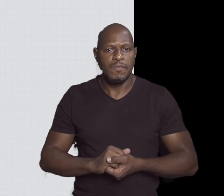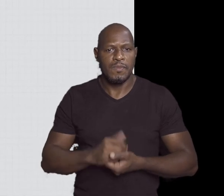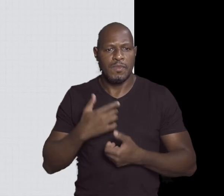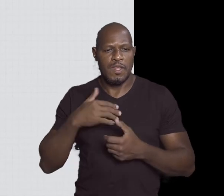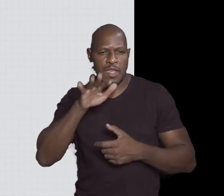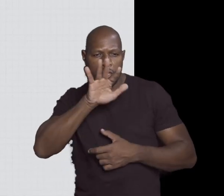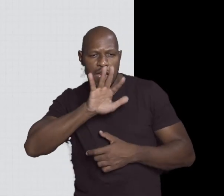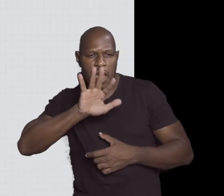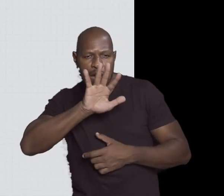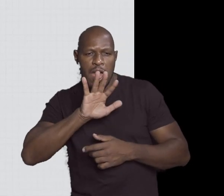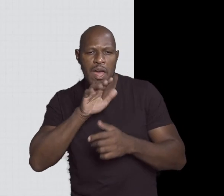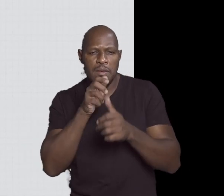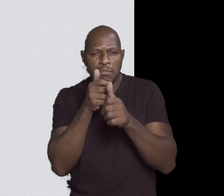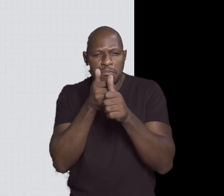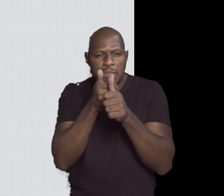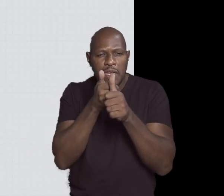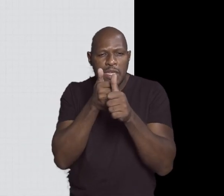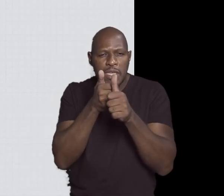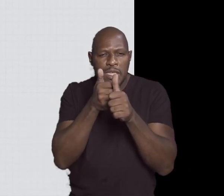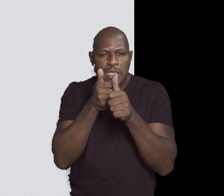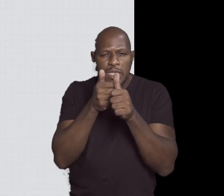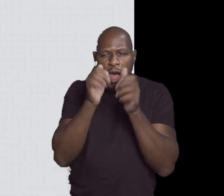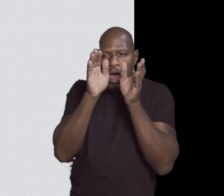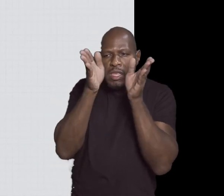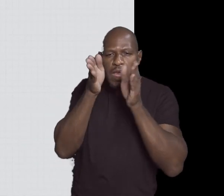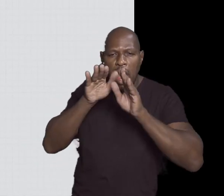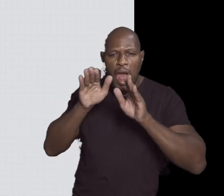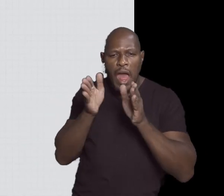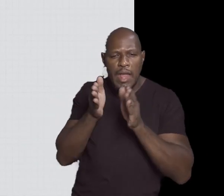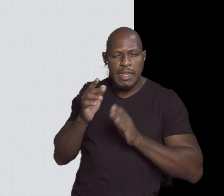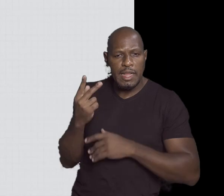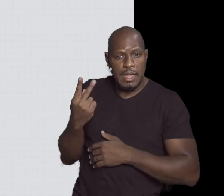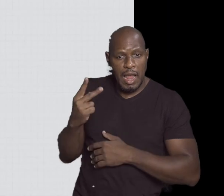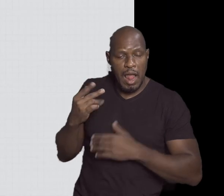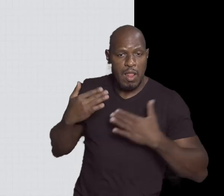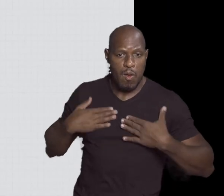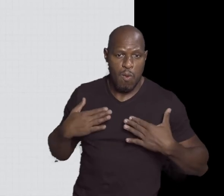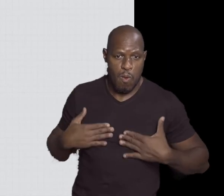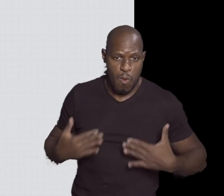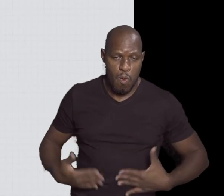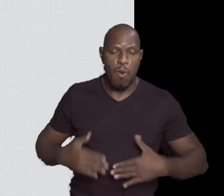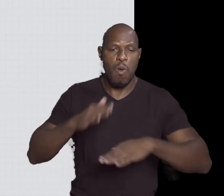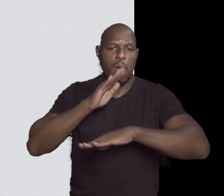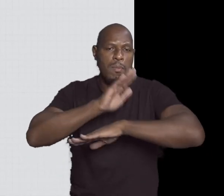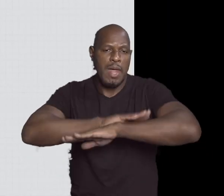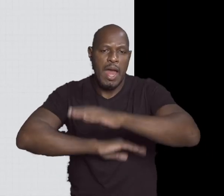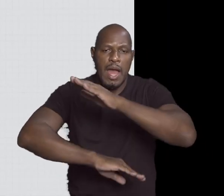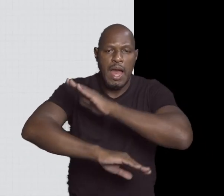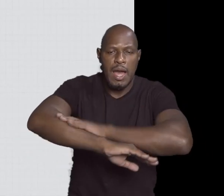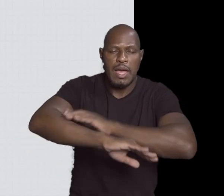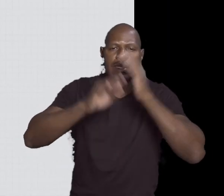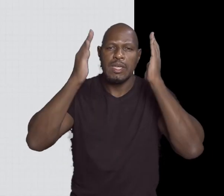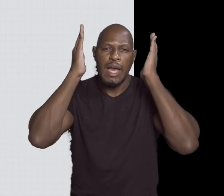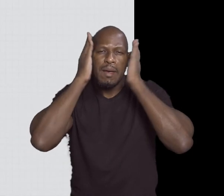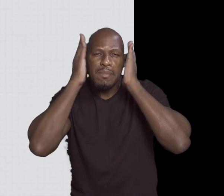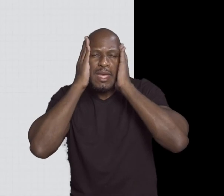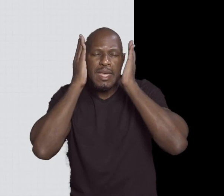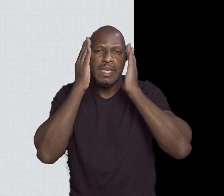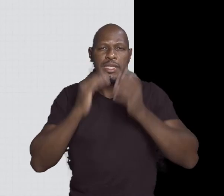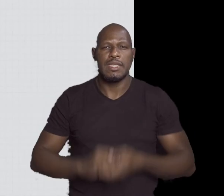Melhor nessas áreas próximas à silhueta do corpo dela, dos braços, da